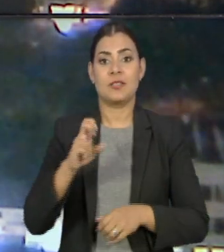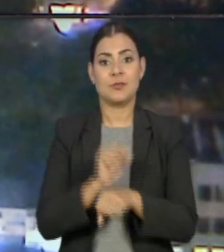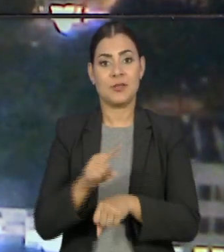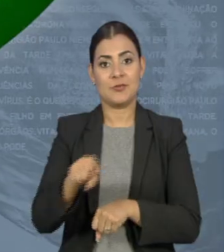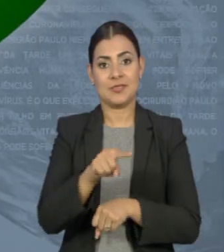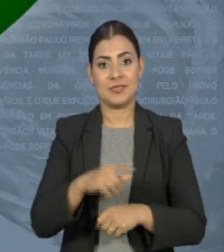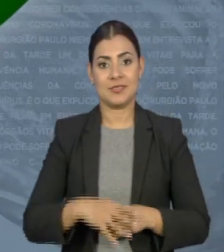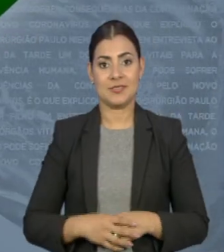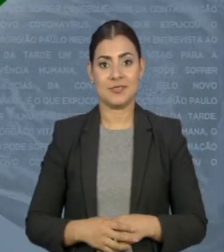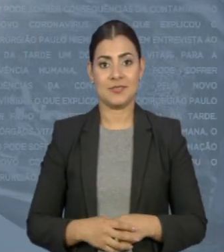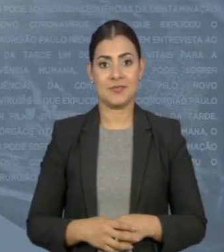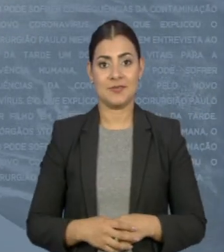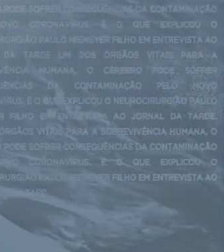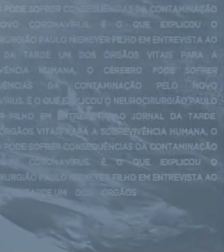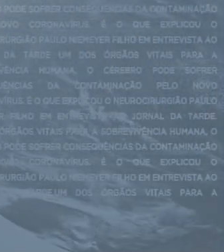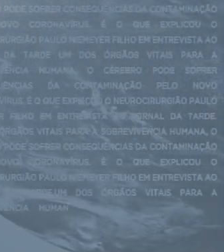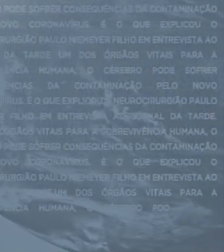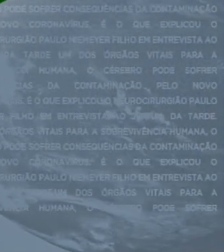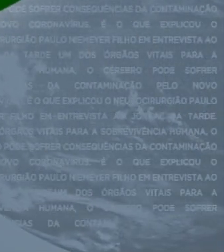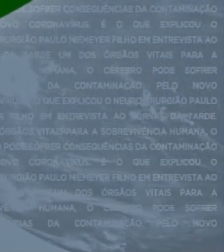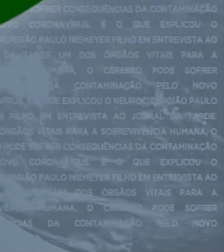até já é